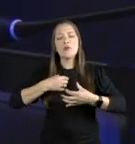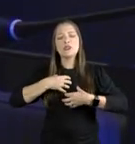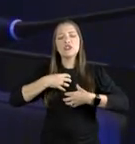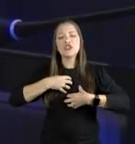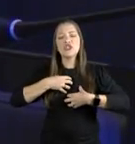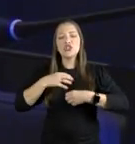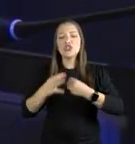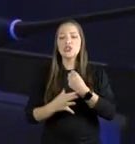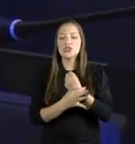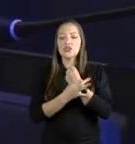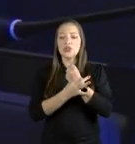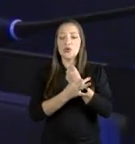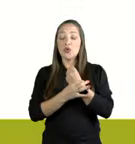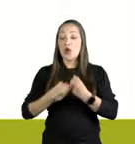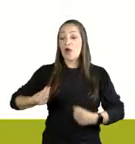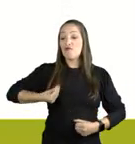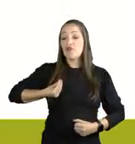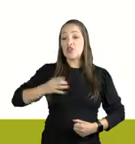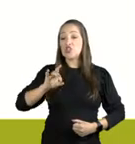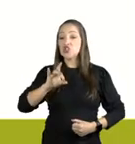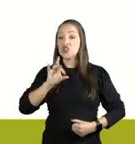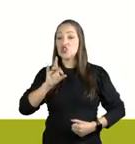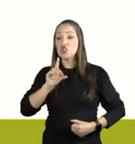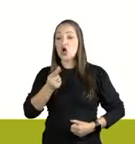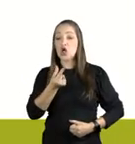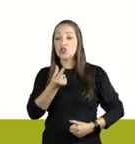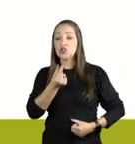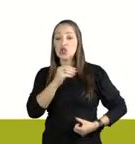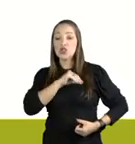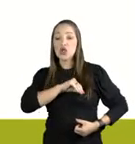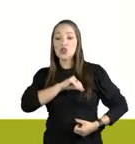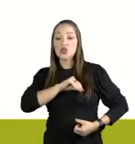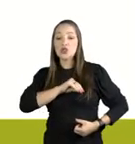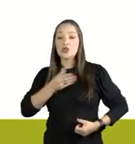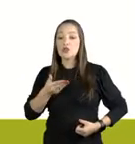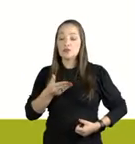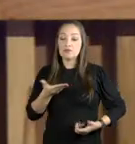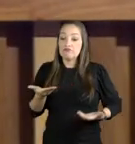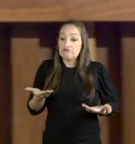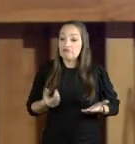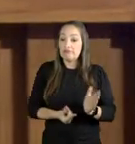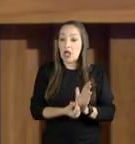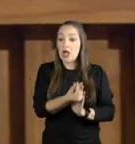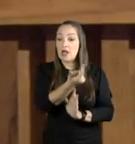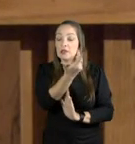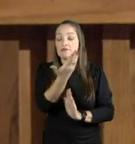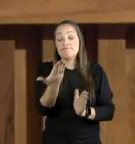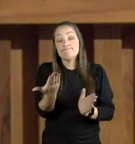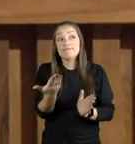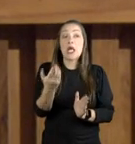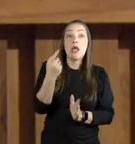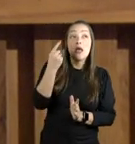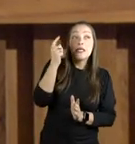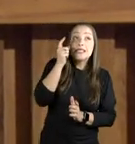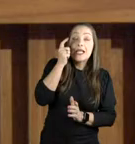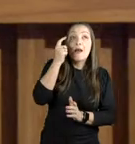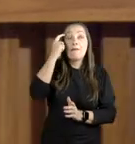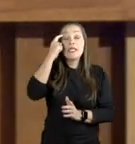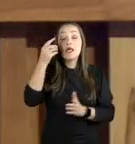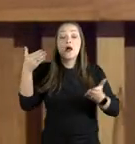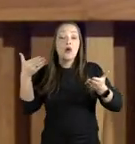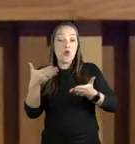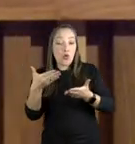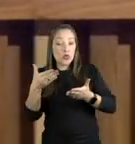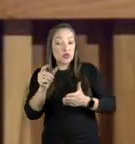renda? Olha, isso é interessante de pensar. Hoje, o